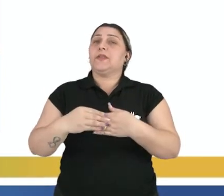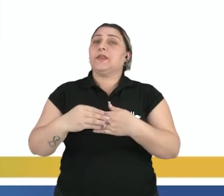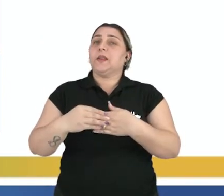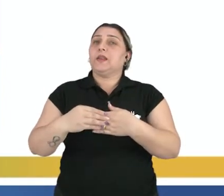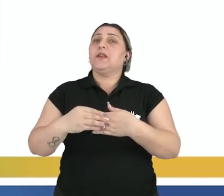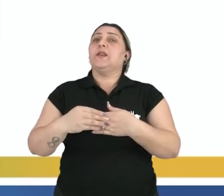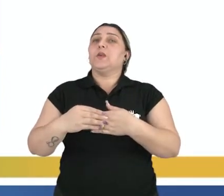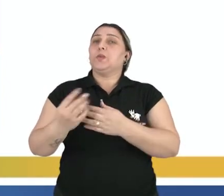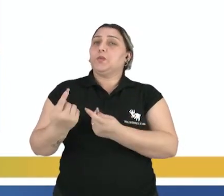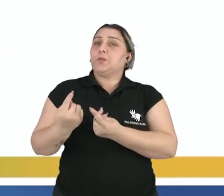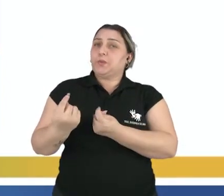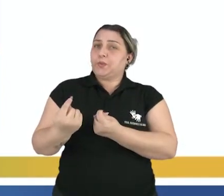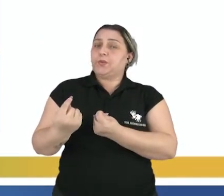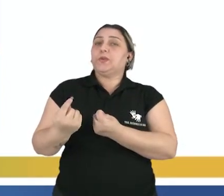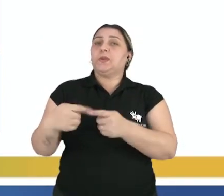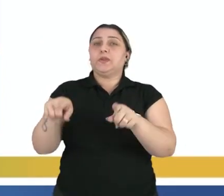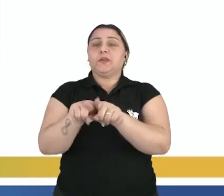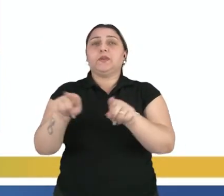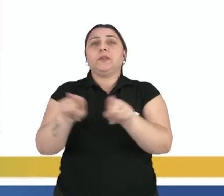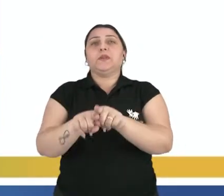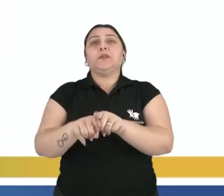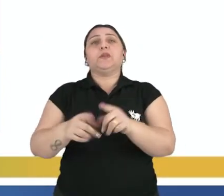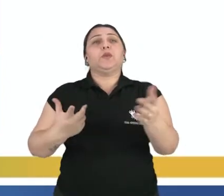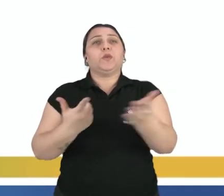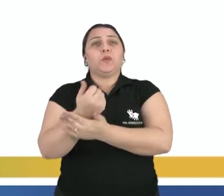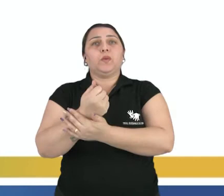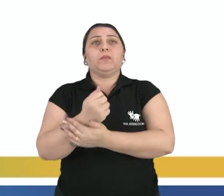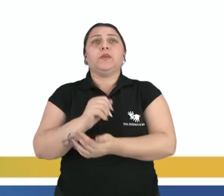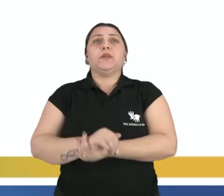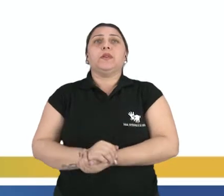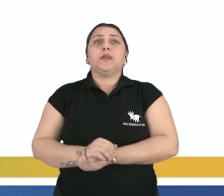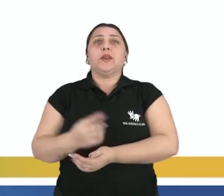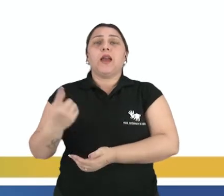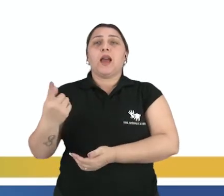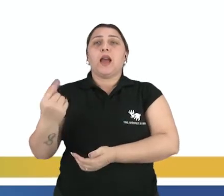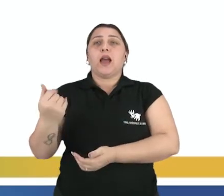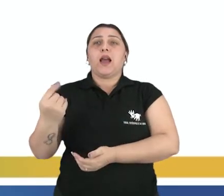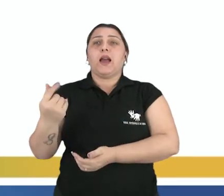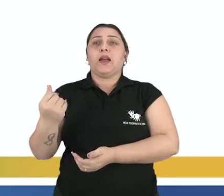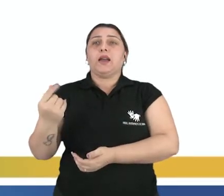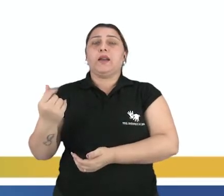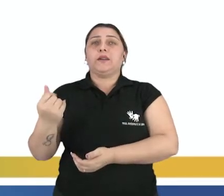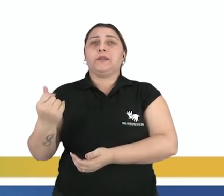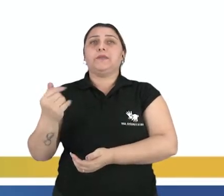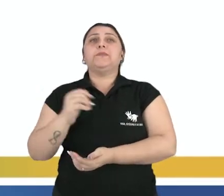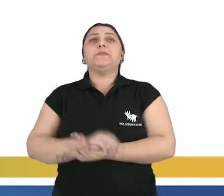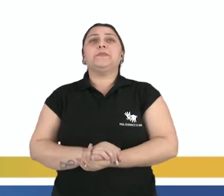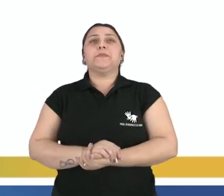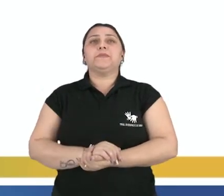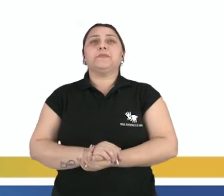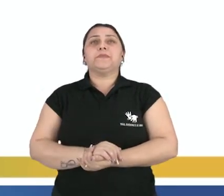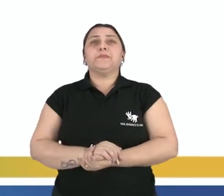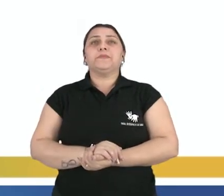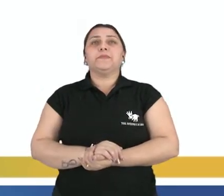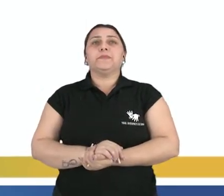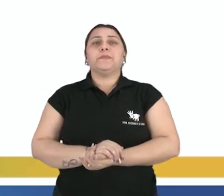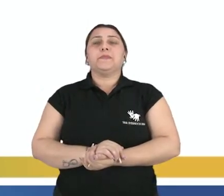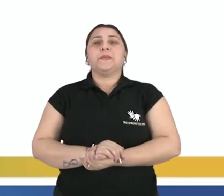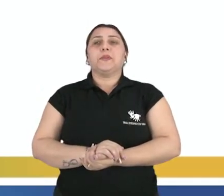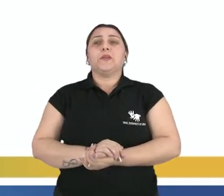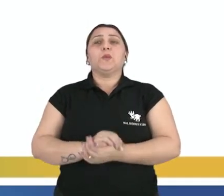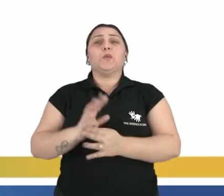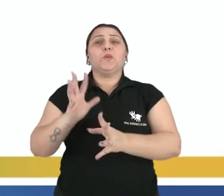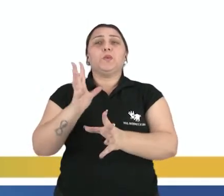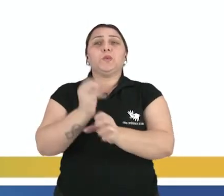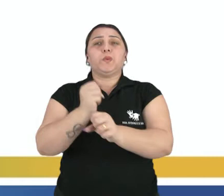poder aquisitivo, que é chamado também de poder de compra, ok? E o que seria então a renda per capita? Eles pegam